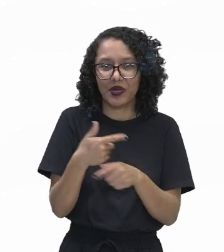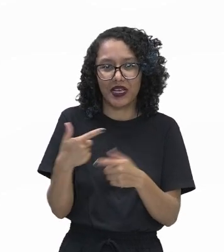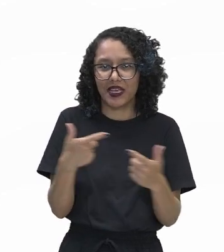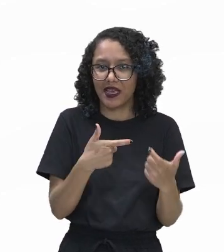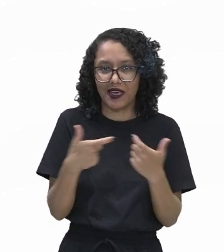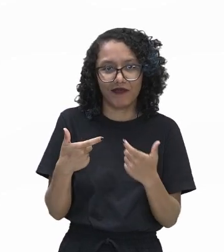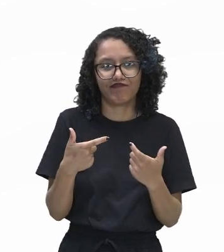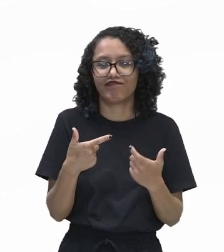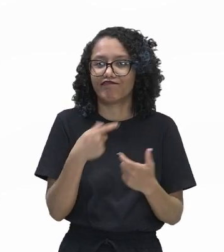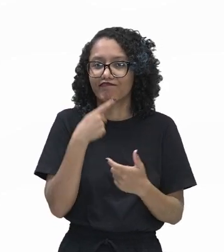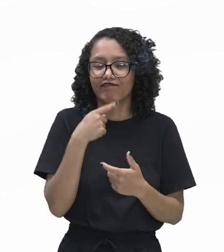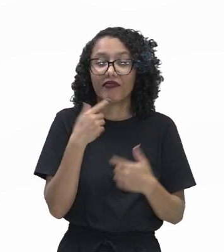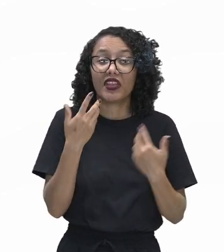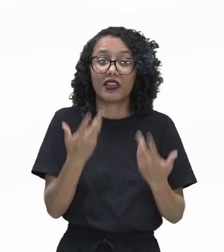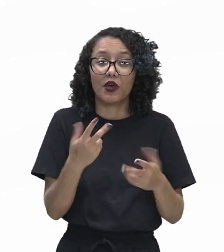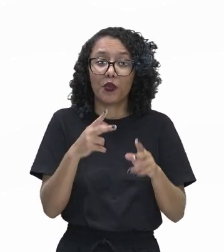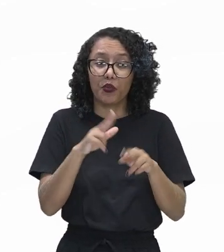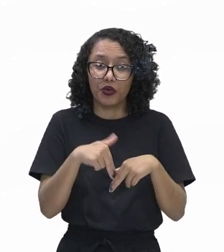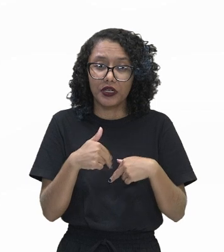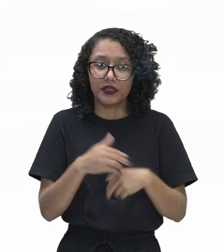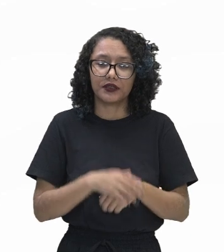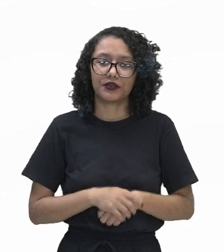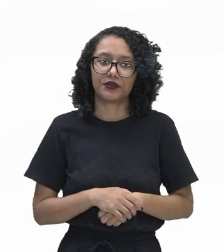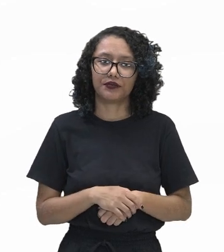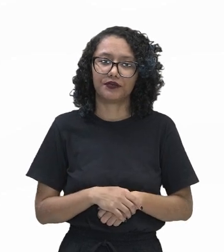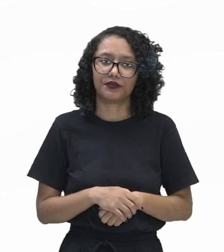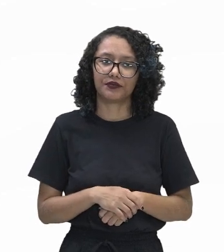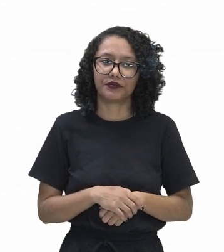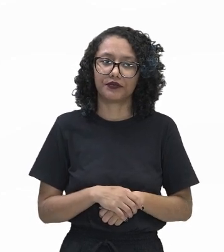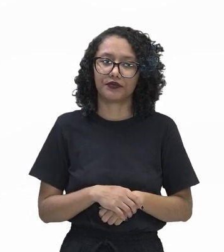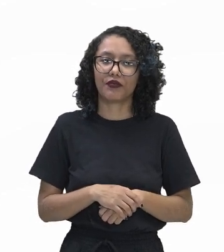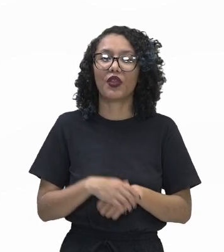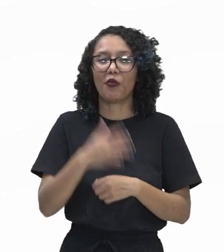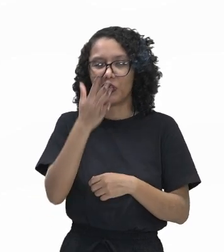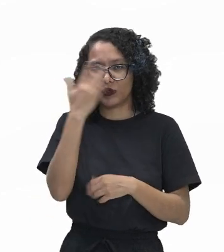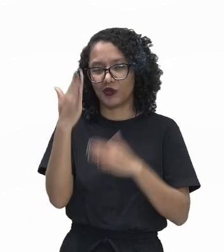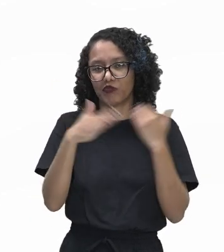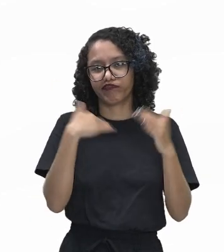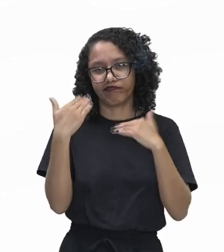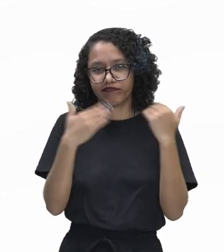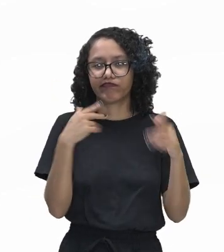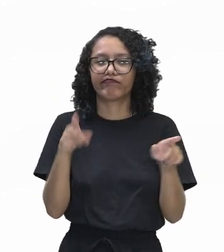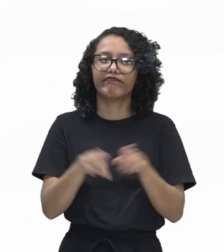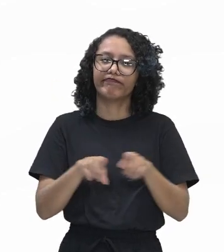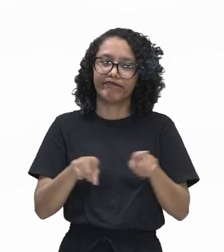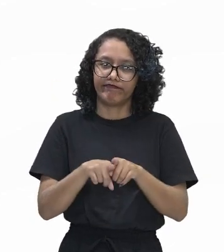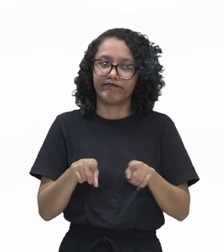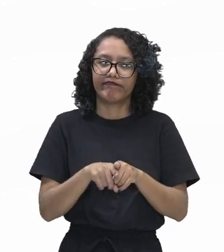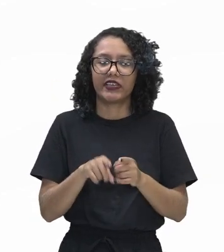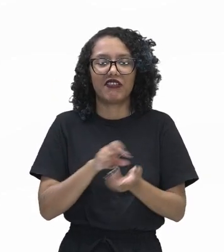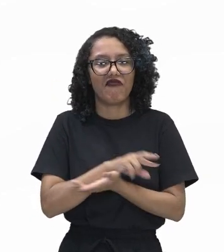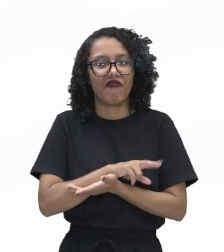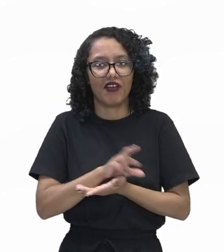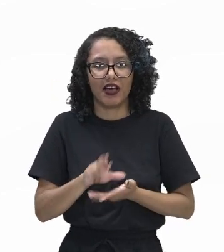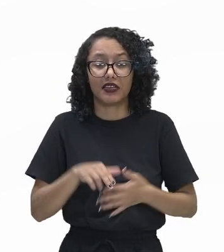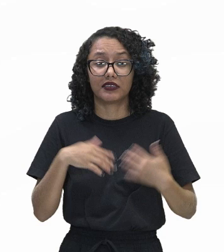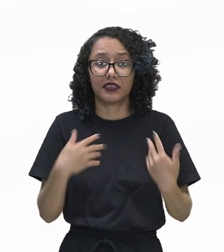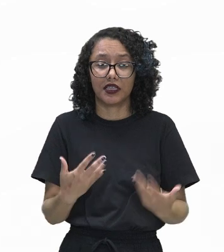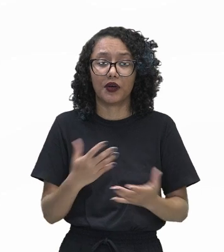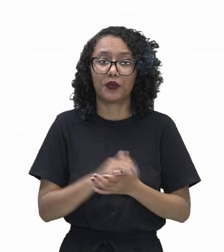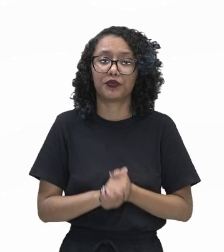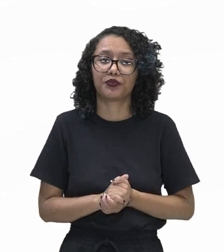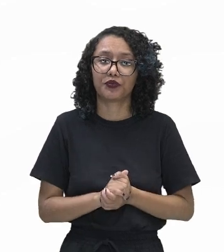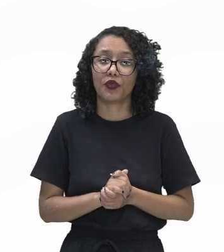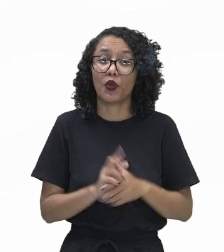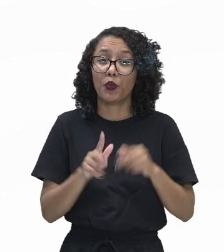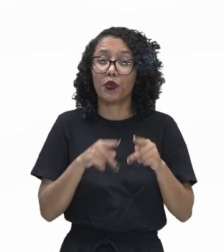várias pessoas, várias vidas foram perdidas nessa guerra. Então a população queria que o